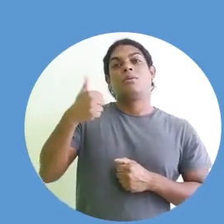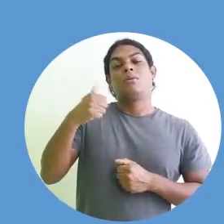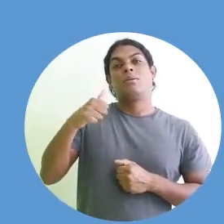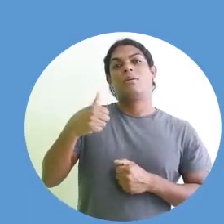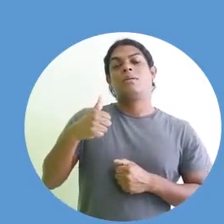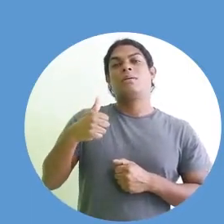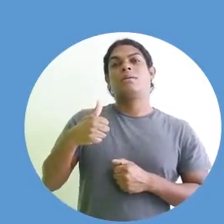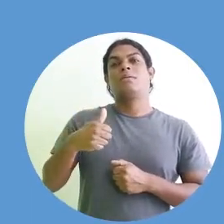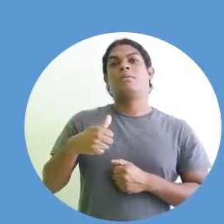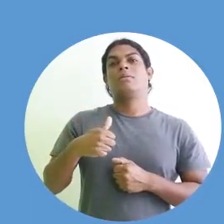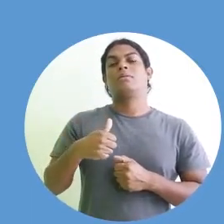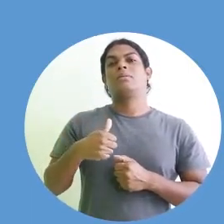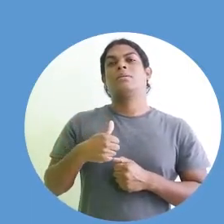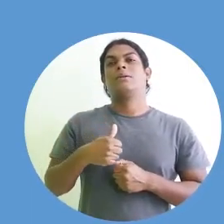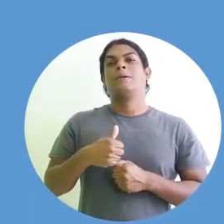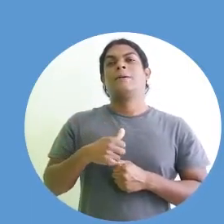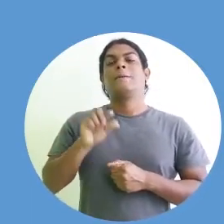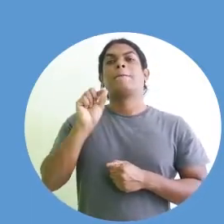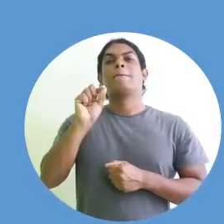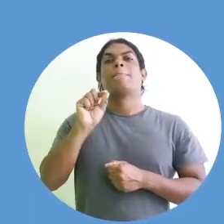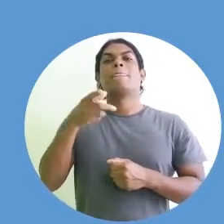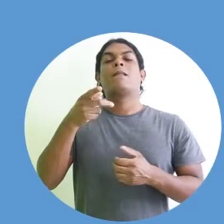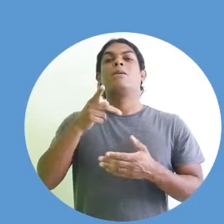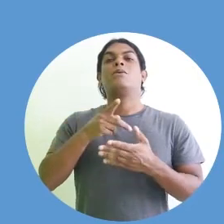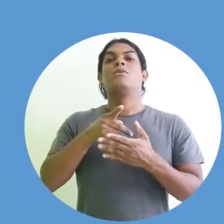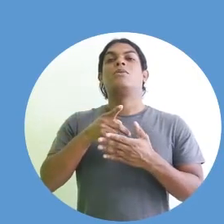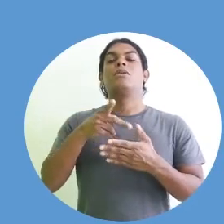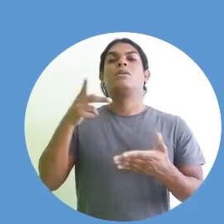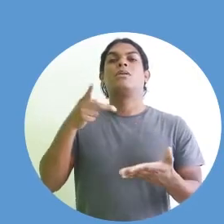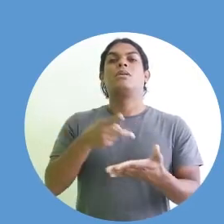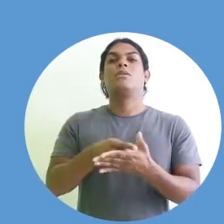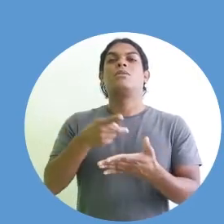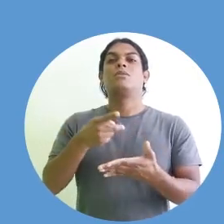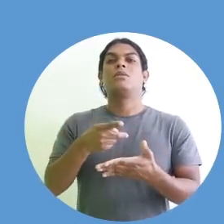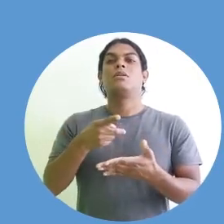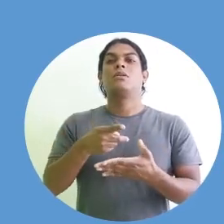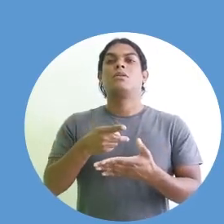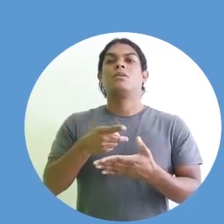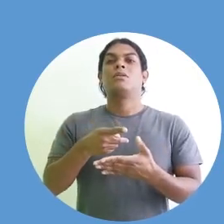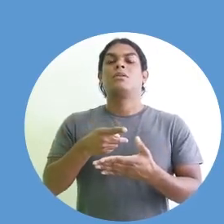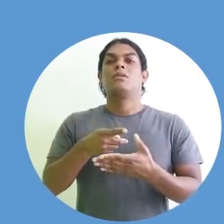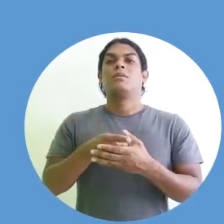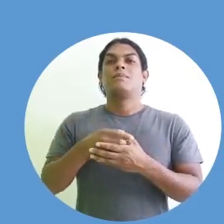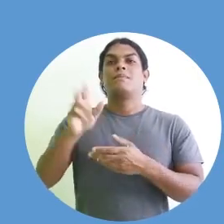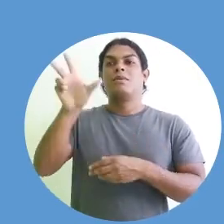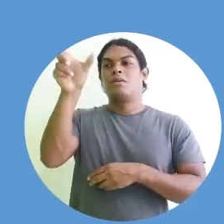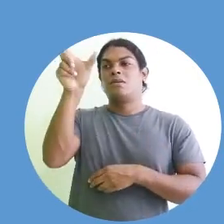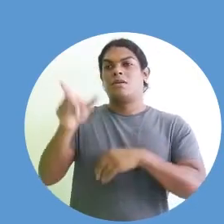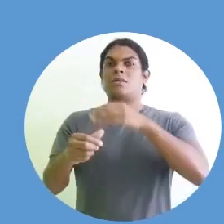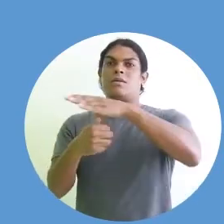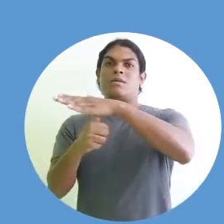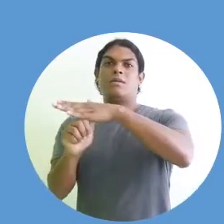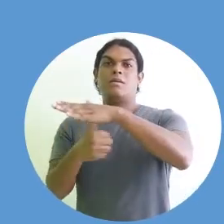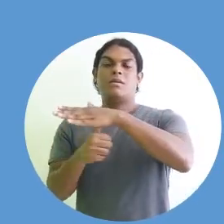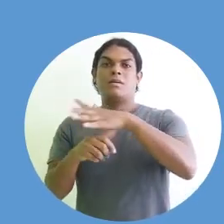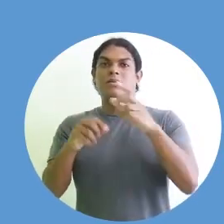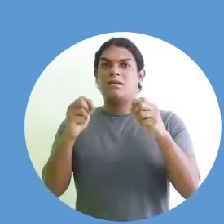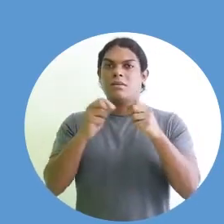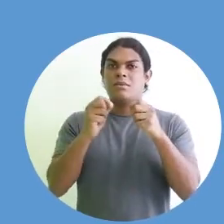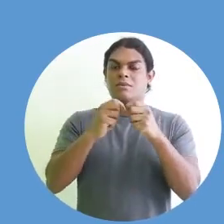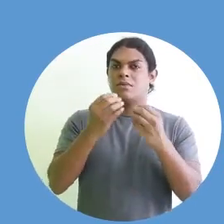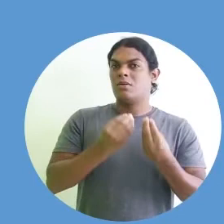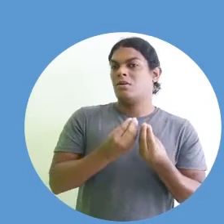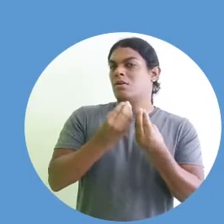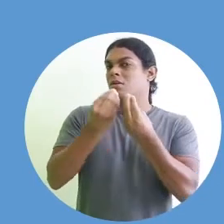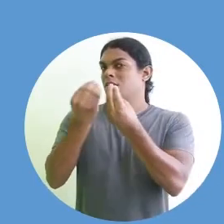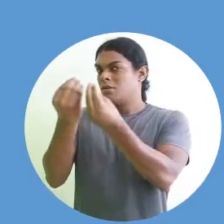embarque. Então, o que acontece? Após os contatos preliminares, o exportador efetua o embarque e a venda da mercadoria e providencia o